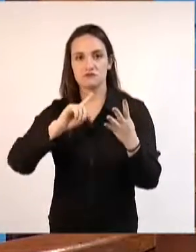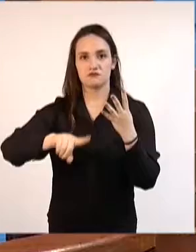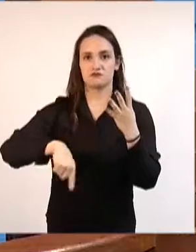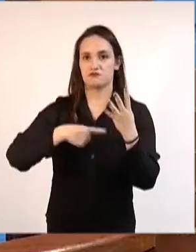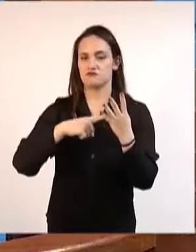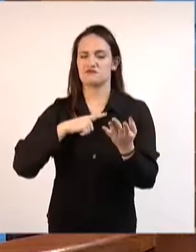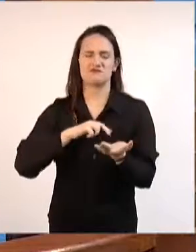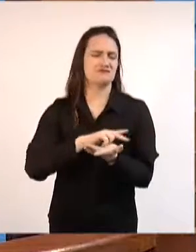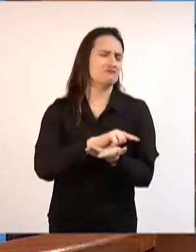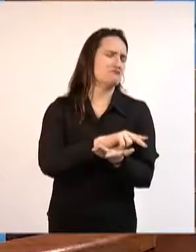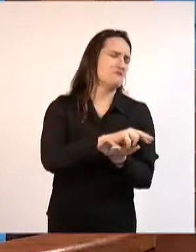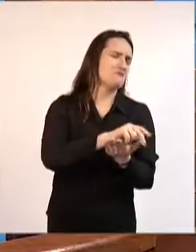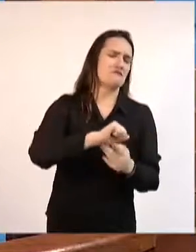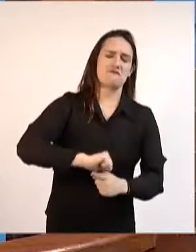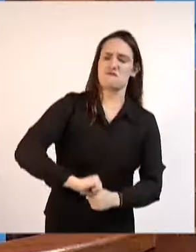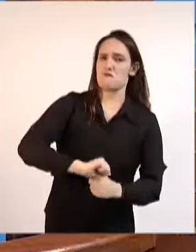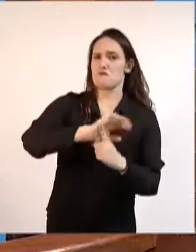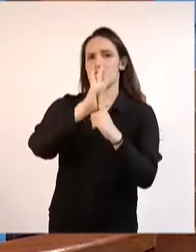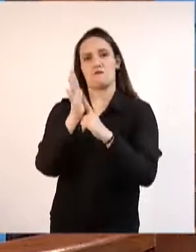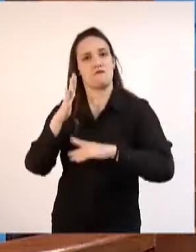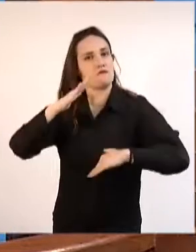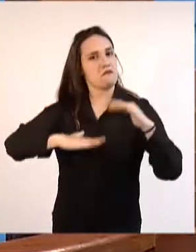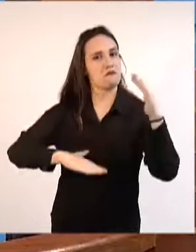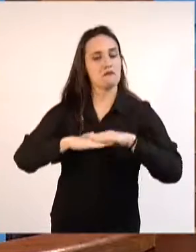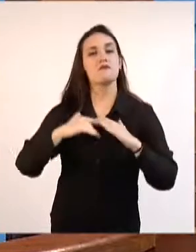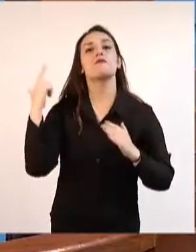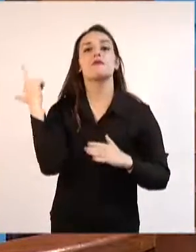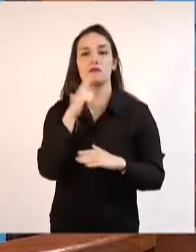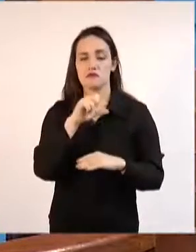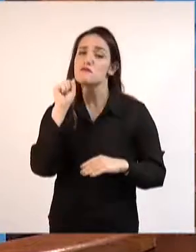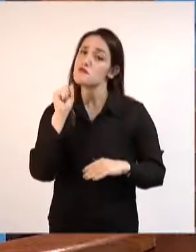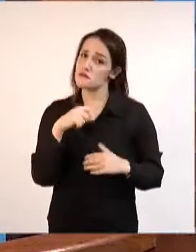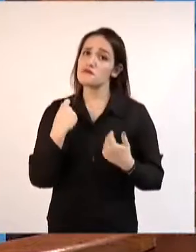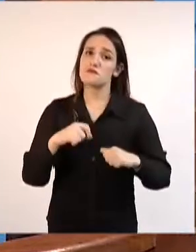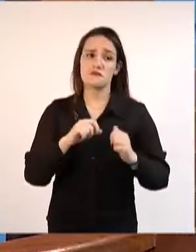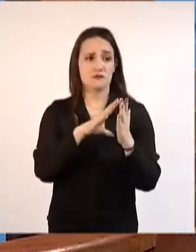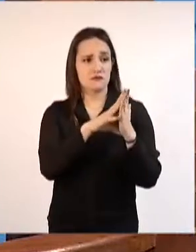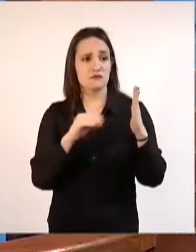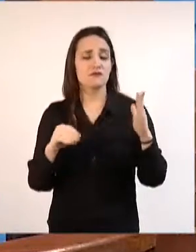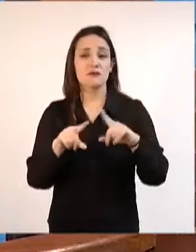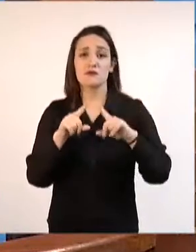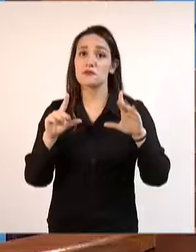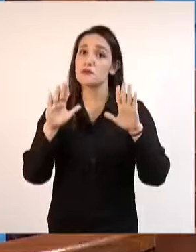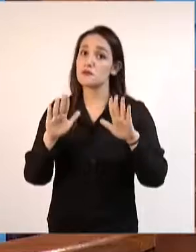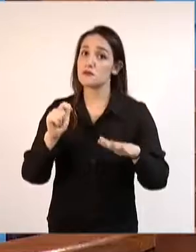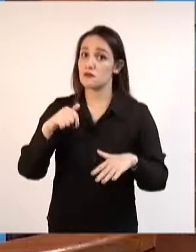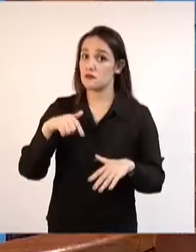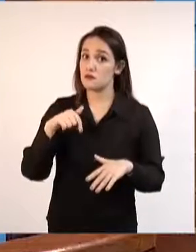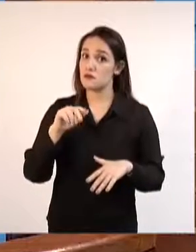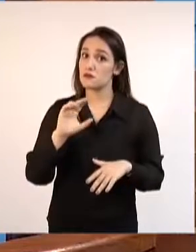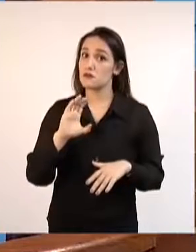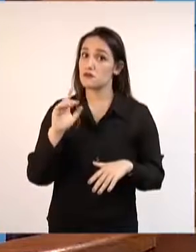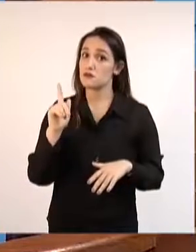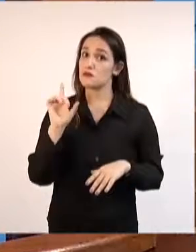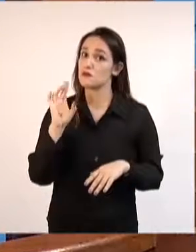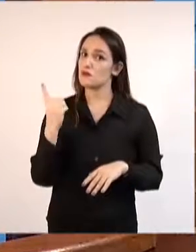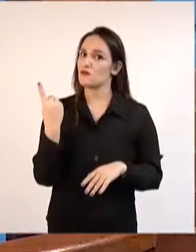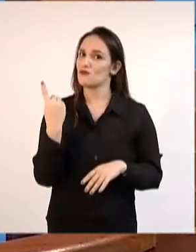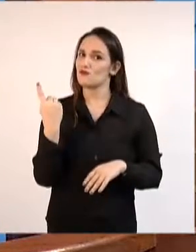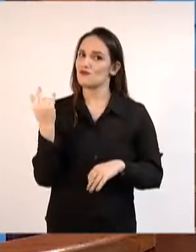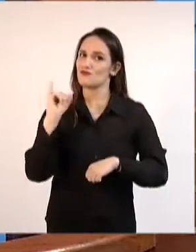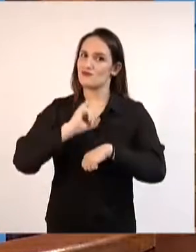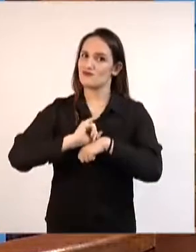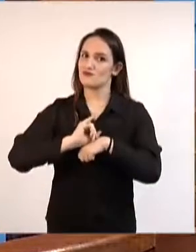tem todo um aparato para isso. É um modelo a ser seguido, mas nós só temos aqui na capital, aqui em Campo Grande.